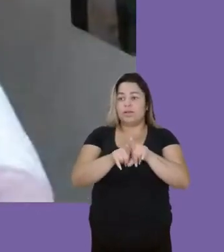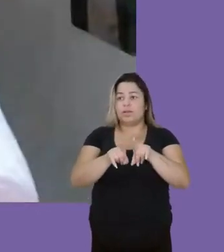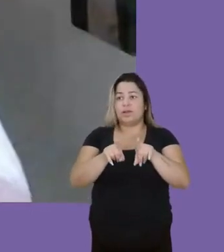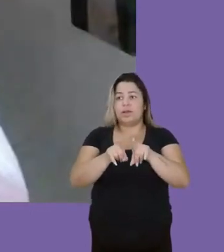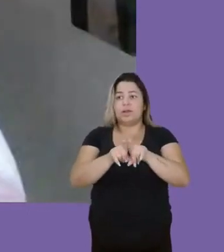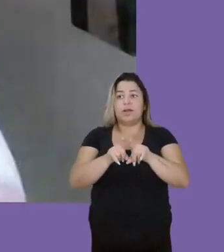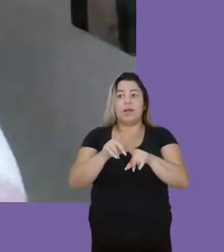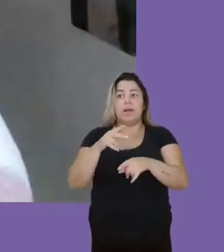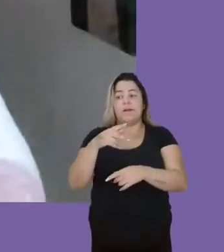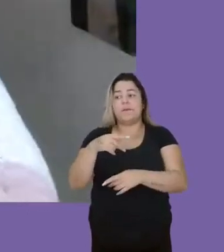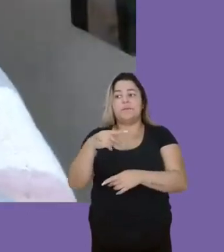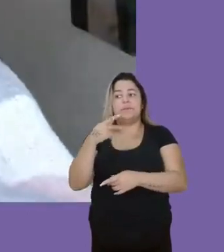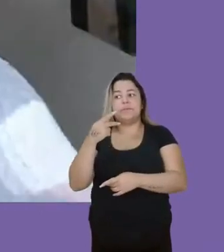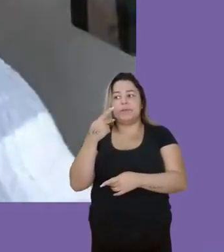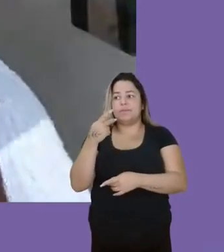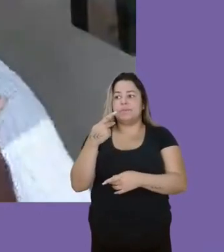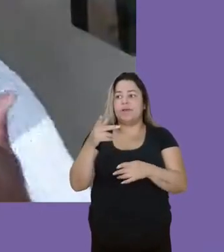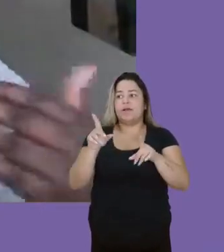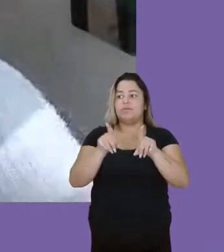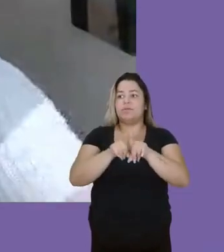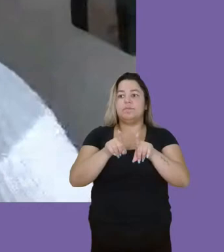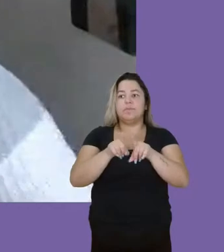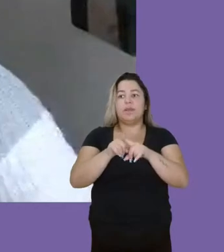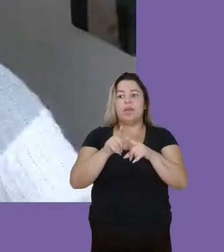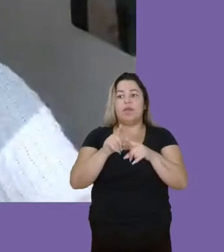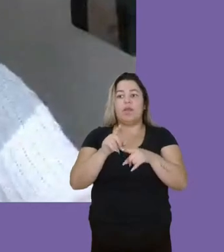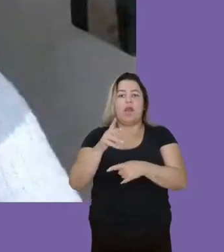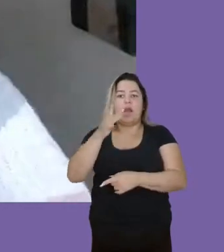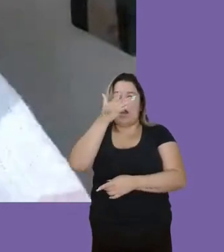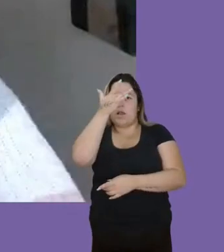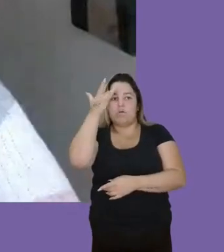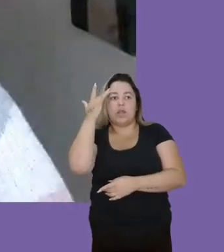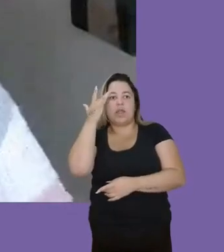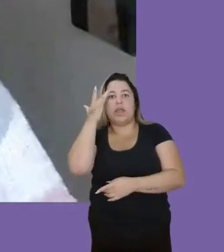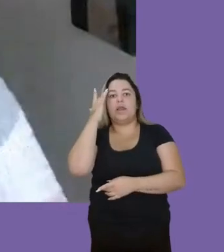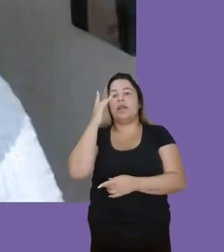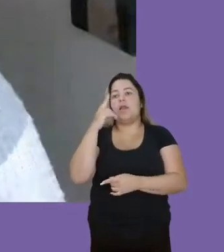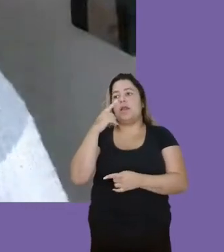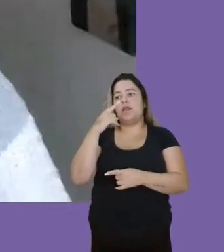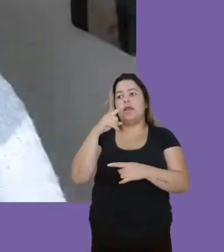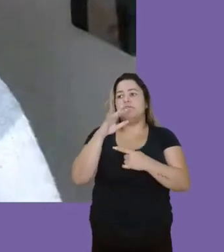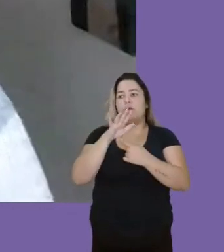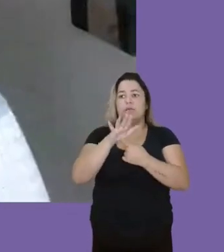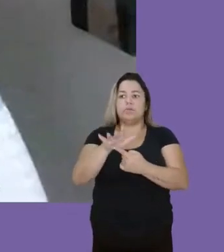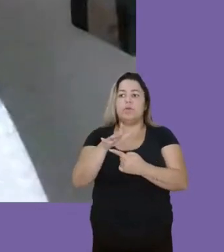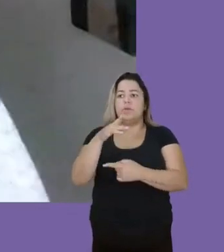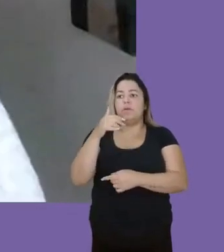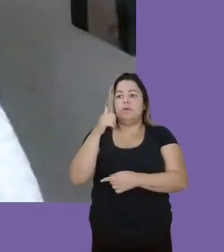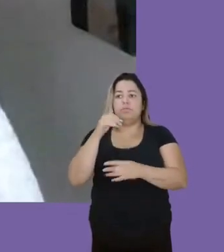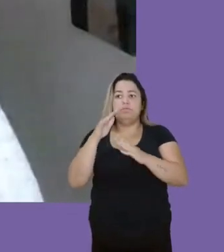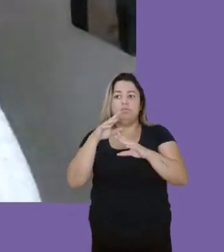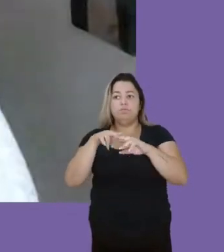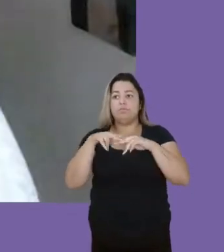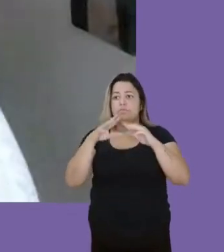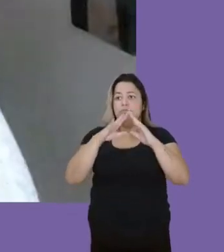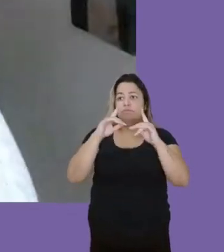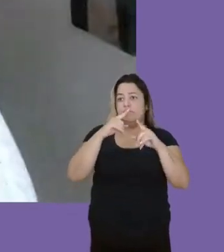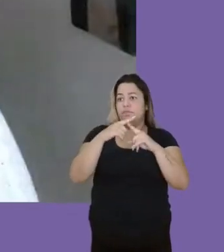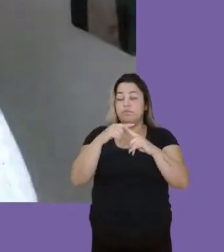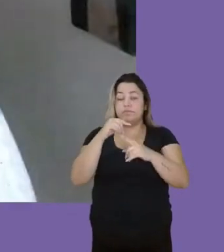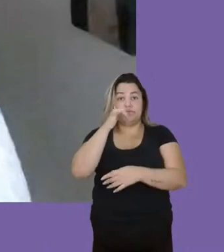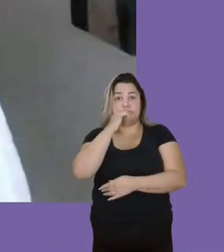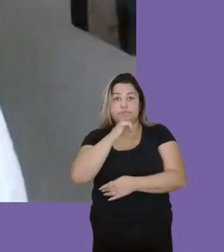de parlamentares, alguém indicado pela igreja, né? Setores que não defendem a emancipação das